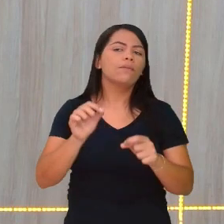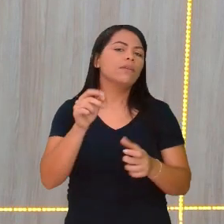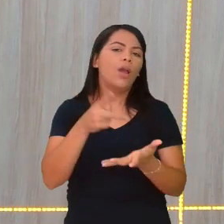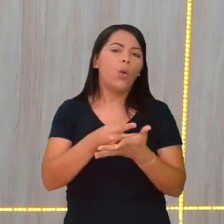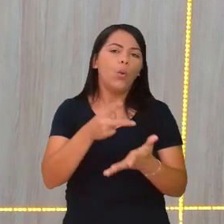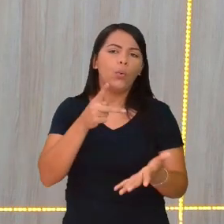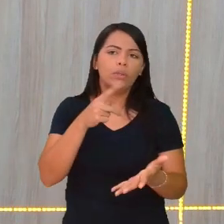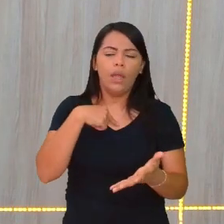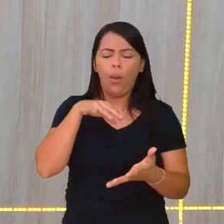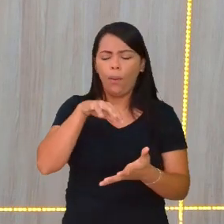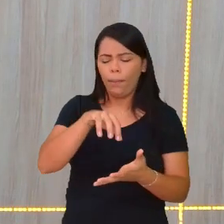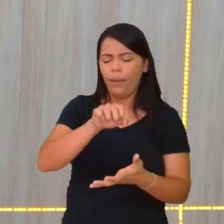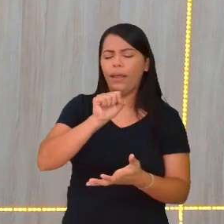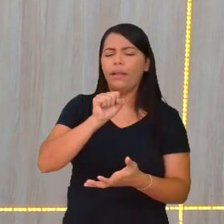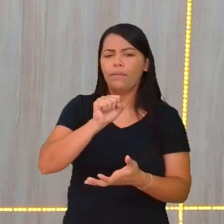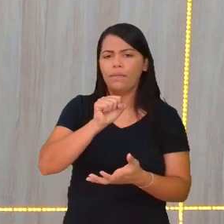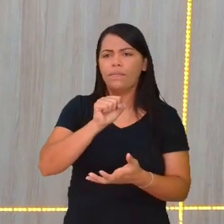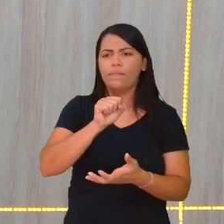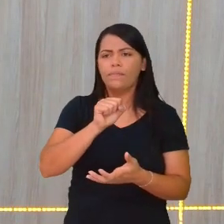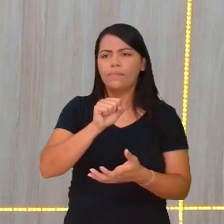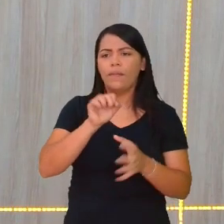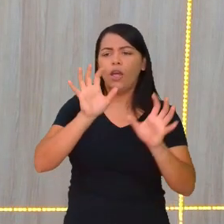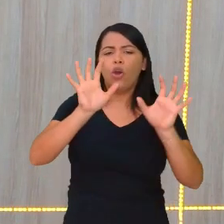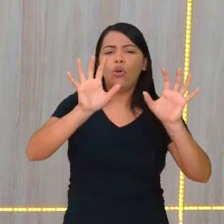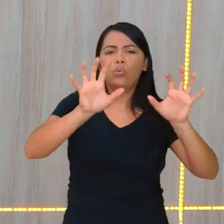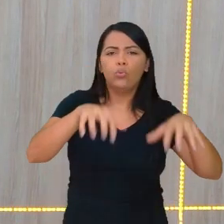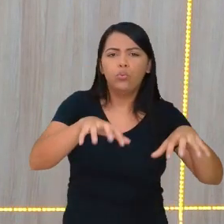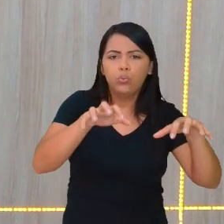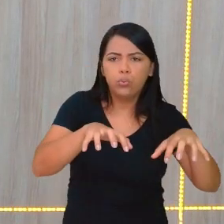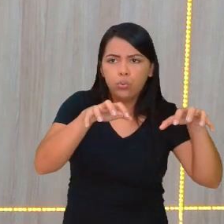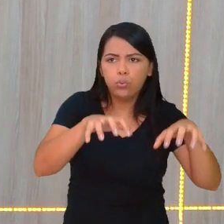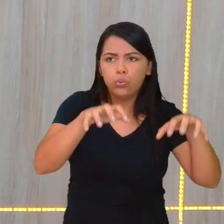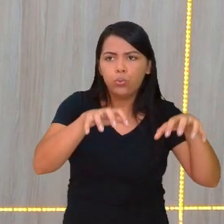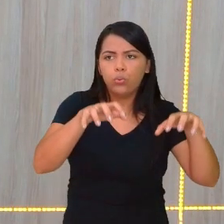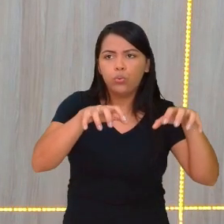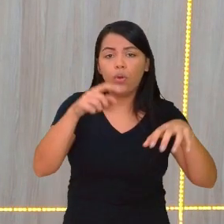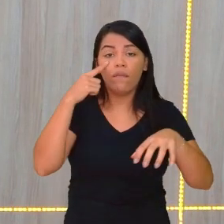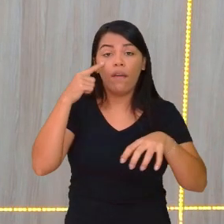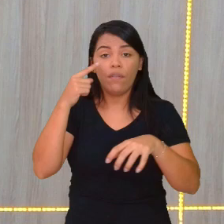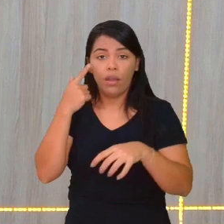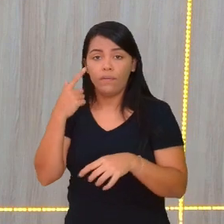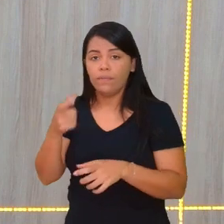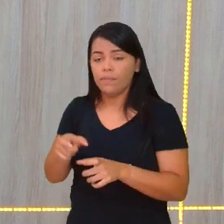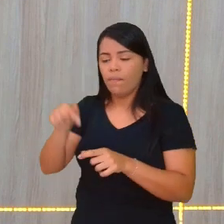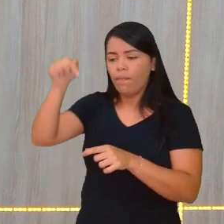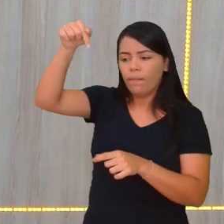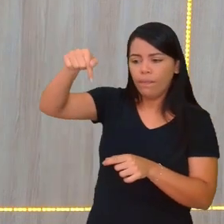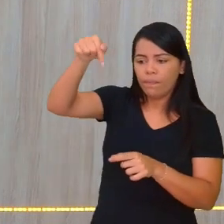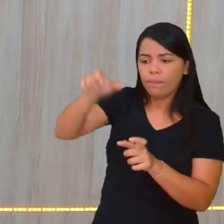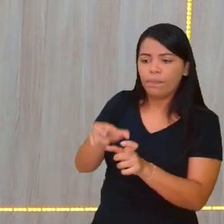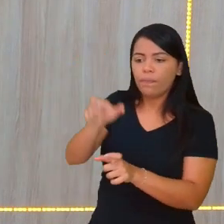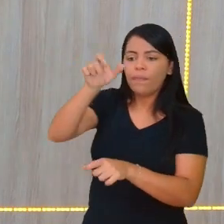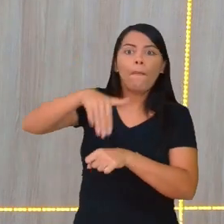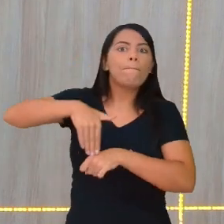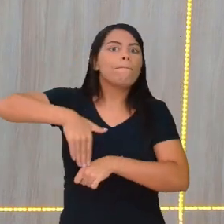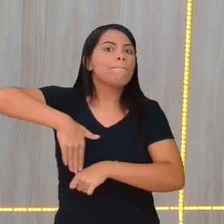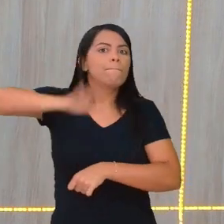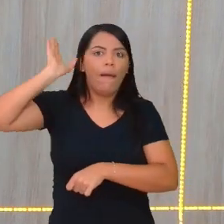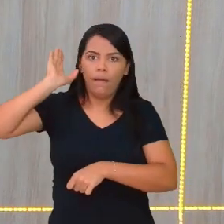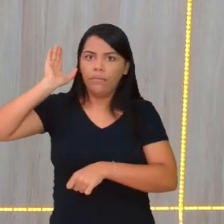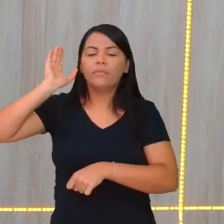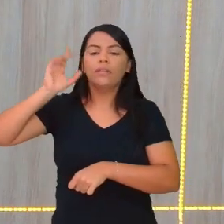fiz? Peguei precipitação. A maior precipitação é essa. Marquei aqui, ó, com a setinha. E qual é a